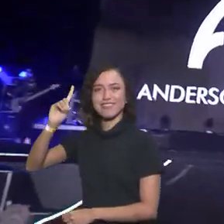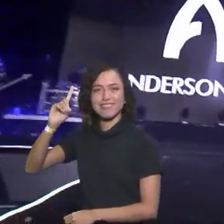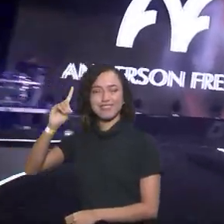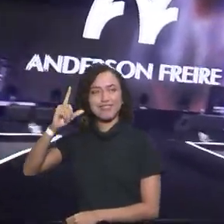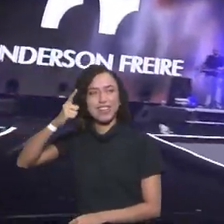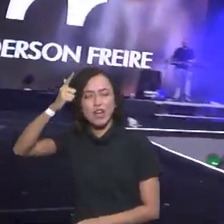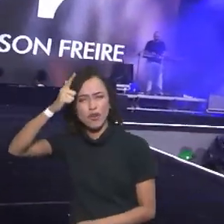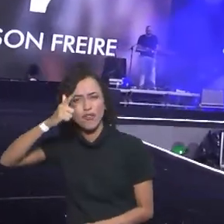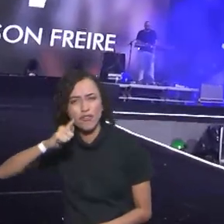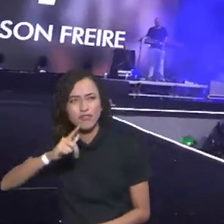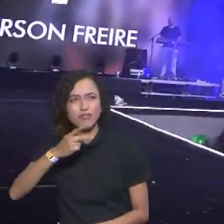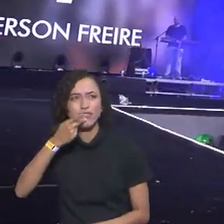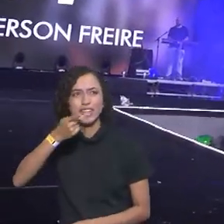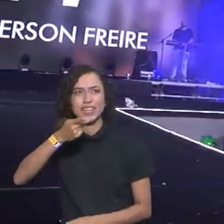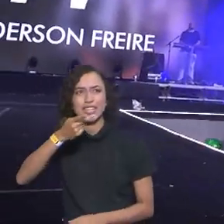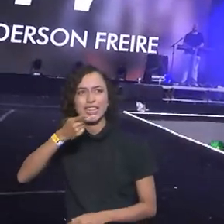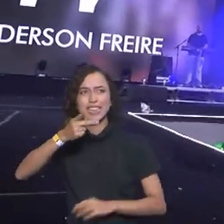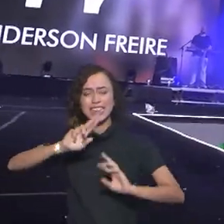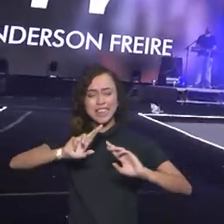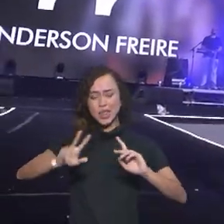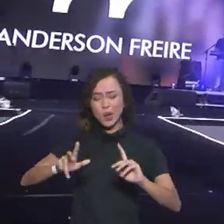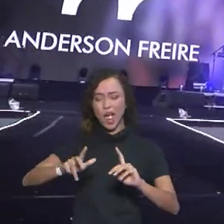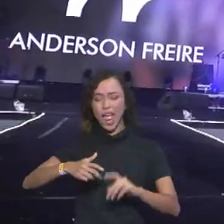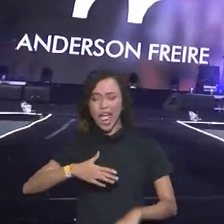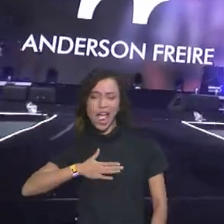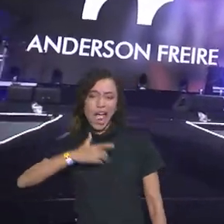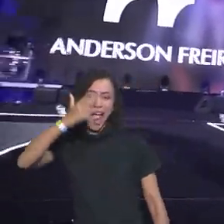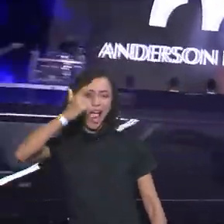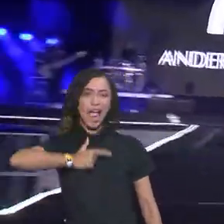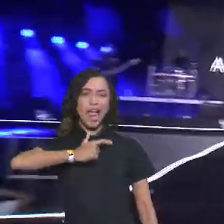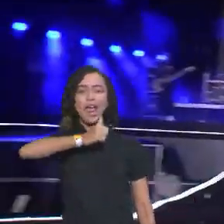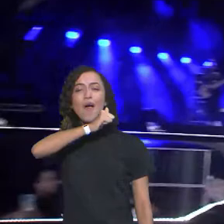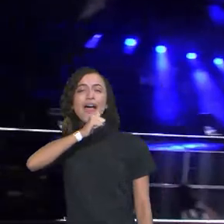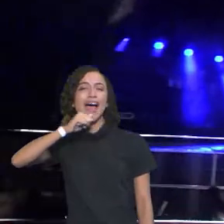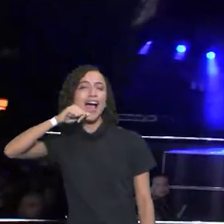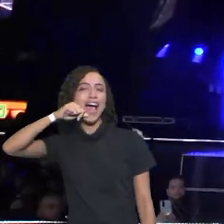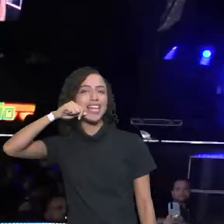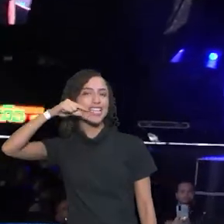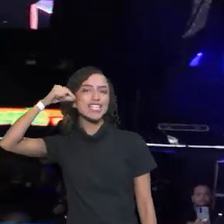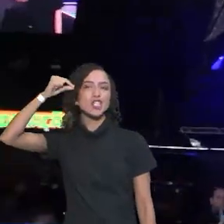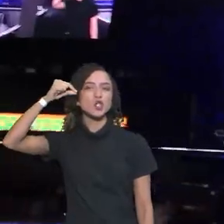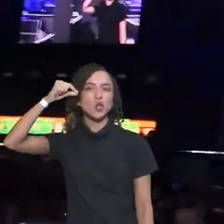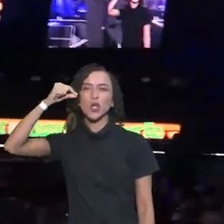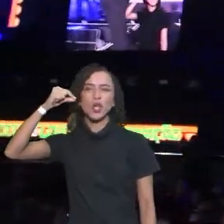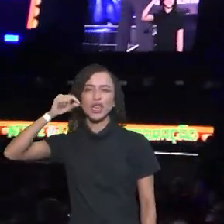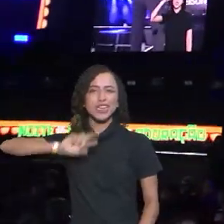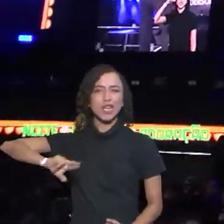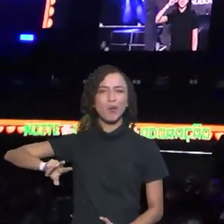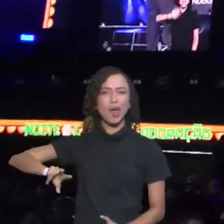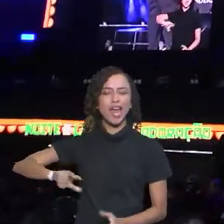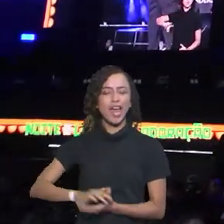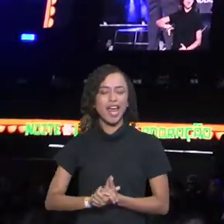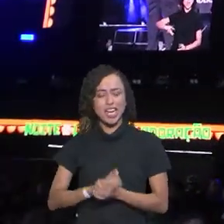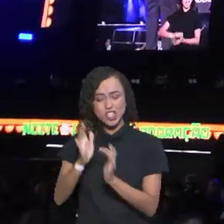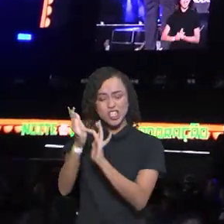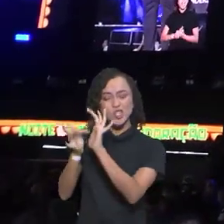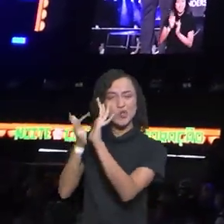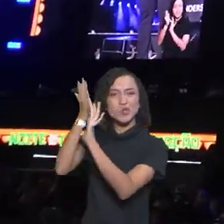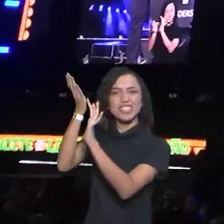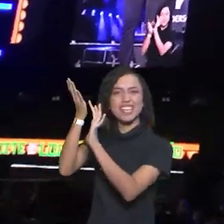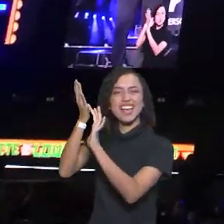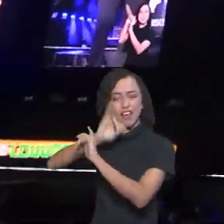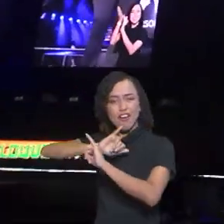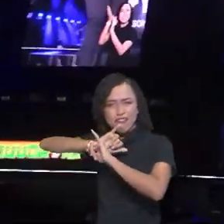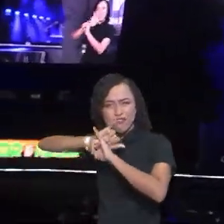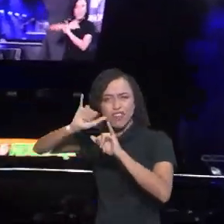eu vou repetir isso não se trata do Anderson falar o que ele faz ou você falar o que você é levanta a mão para o céu e fala assim Jesus